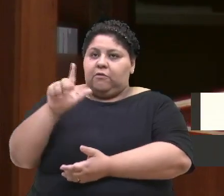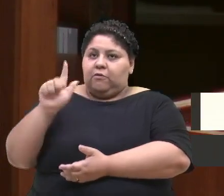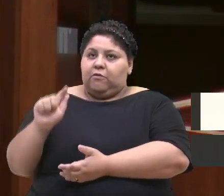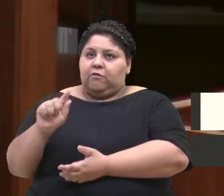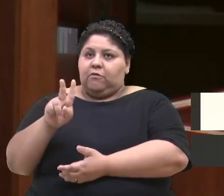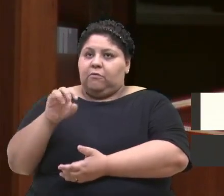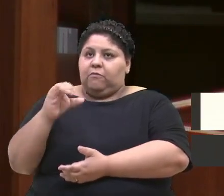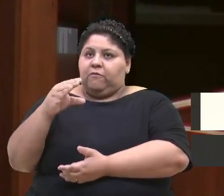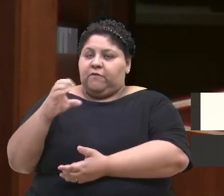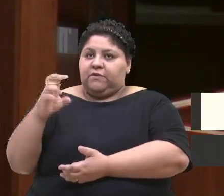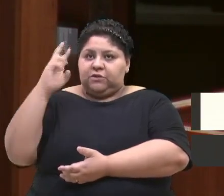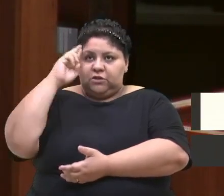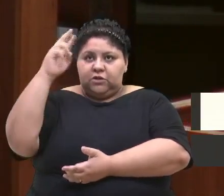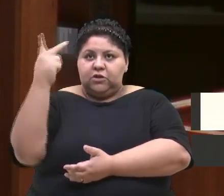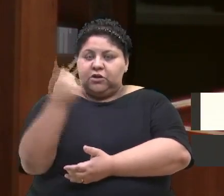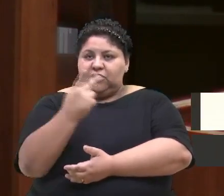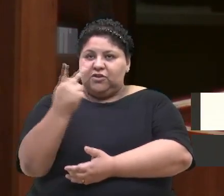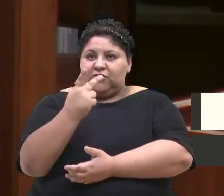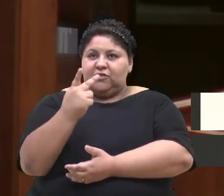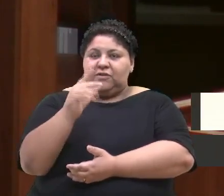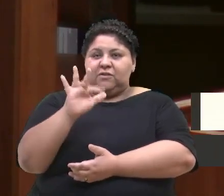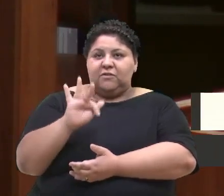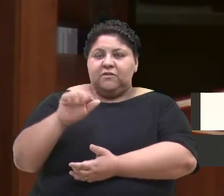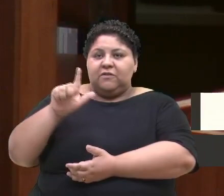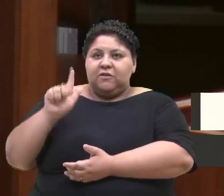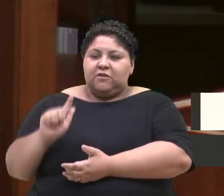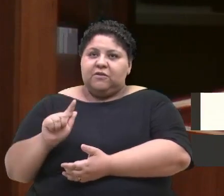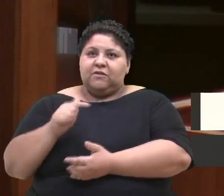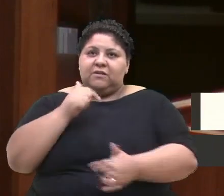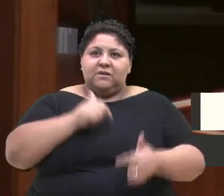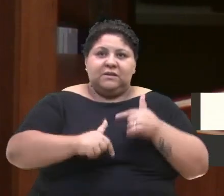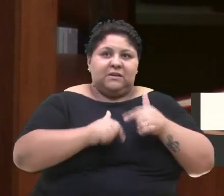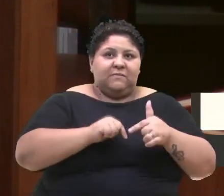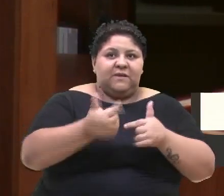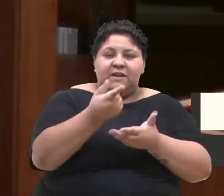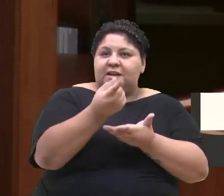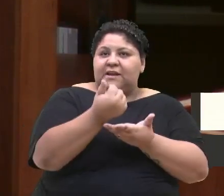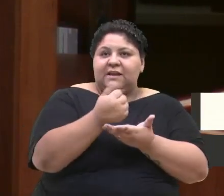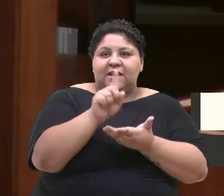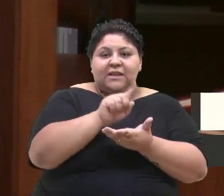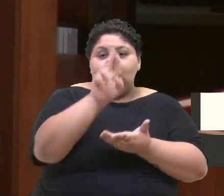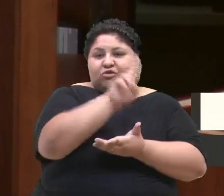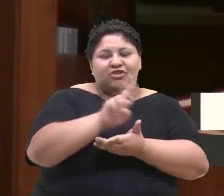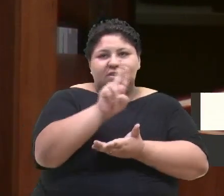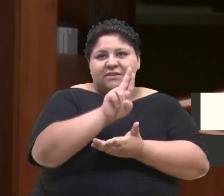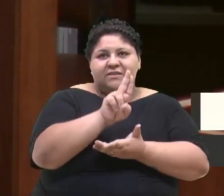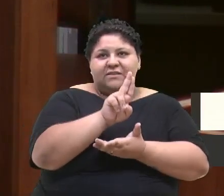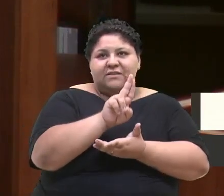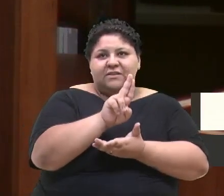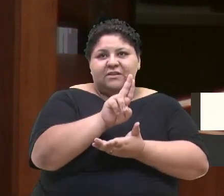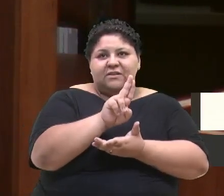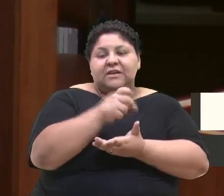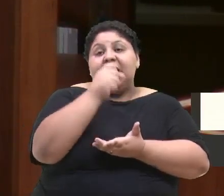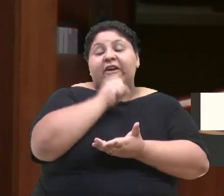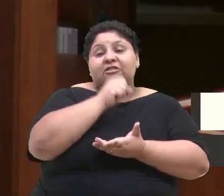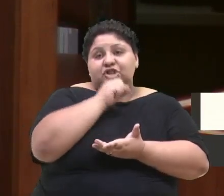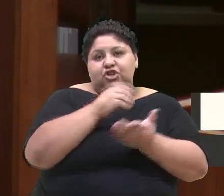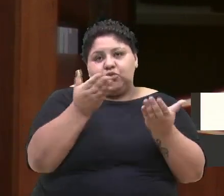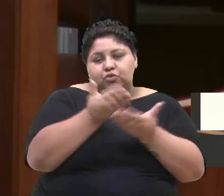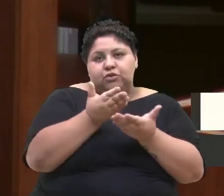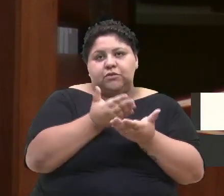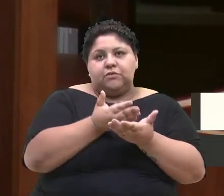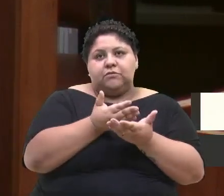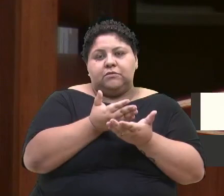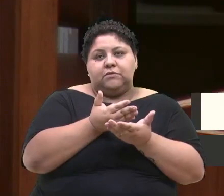vice-diretor 2, são FGs funções gratificadas que já não eram utilizadas. FGs antigos,